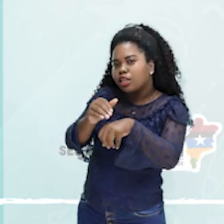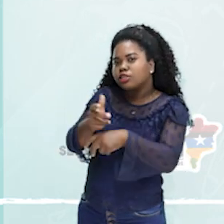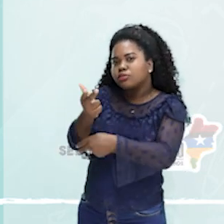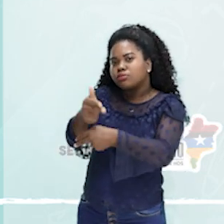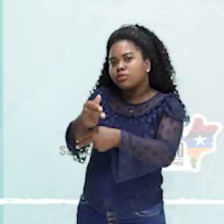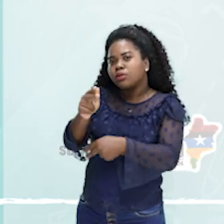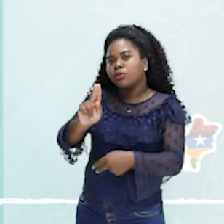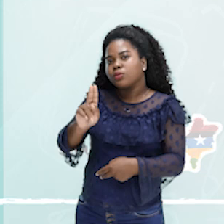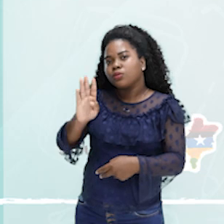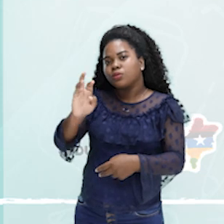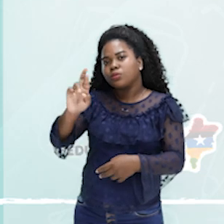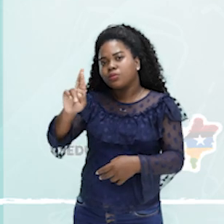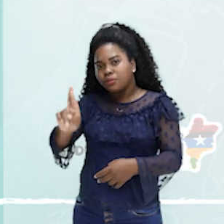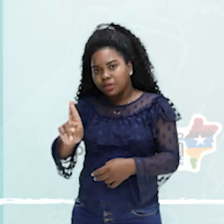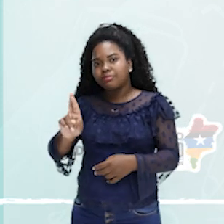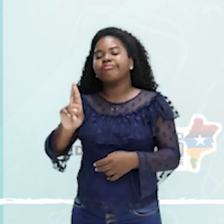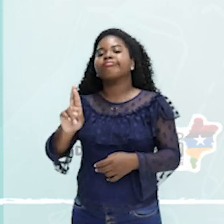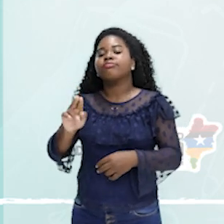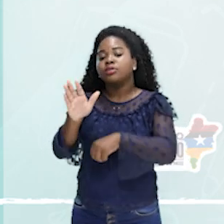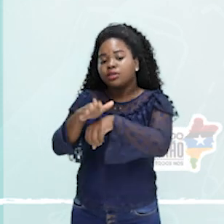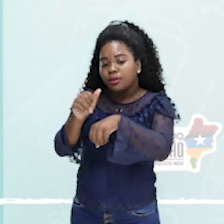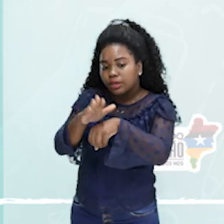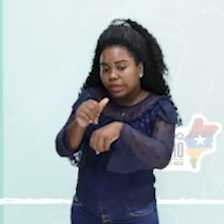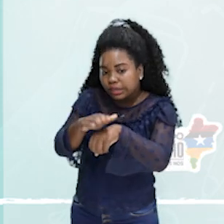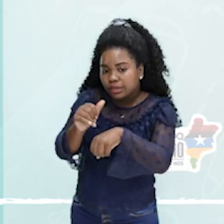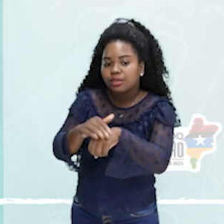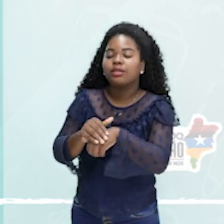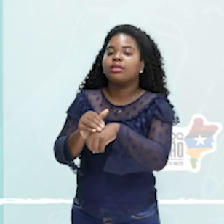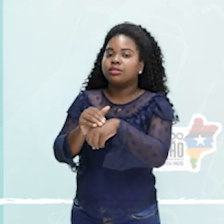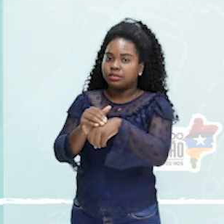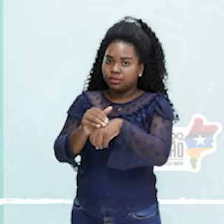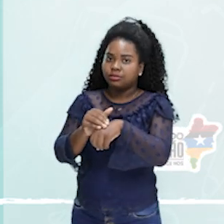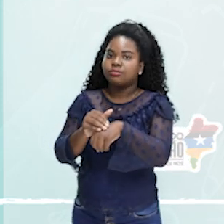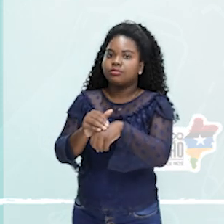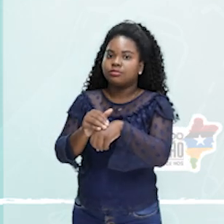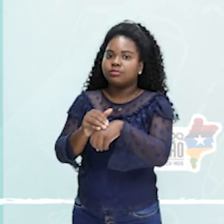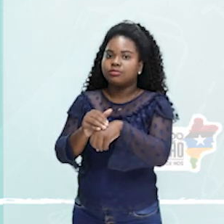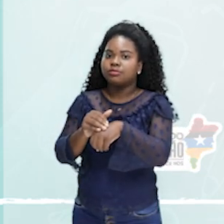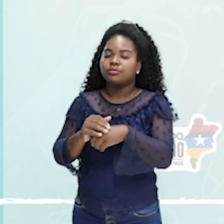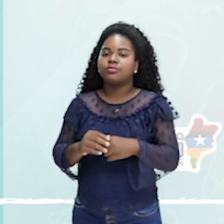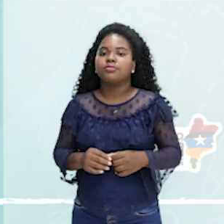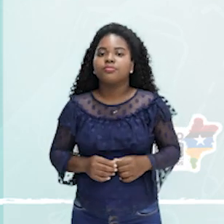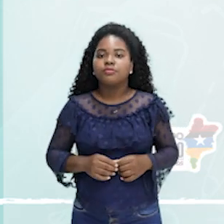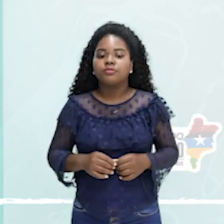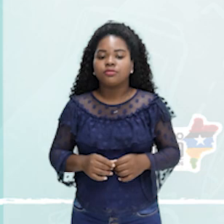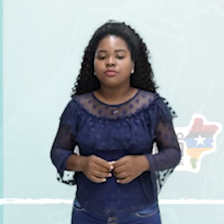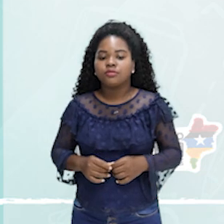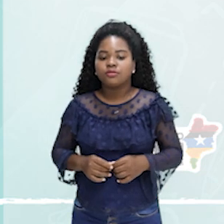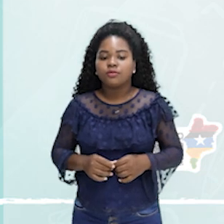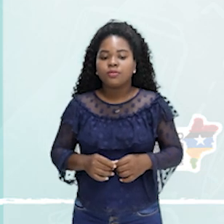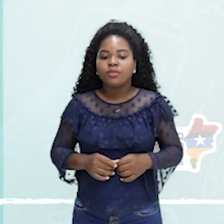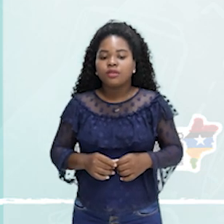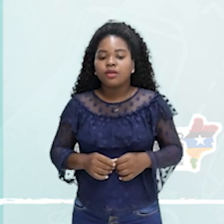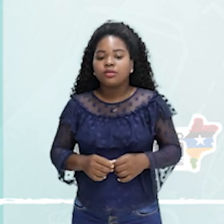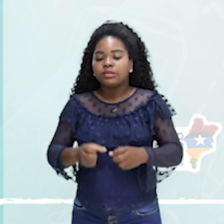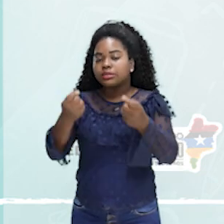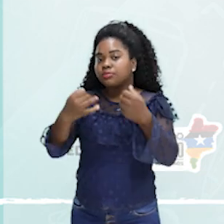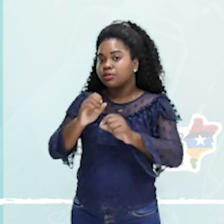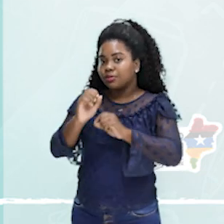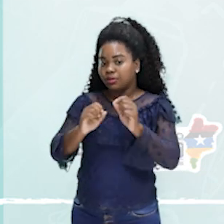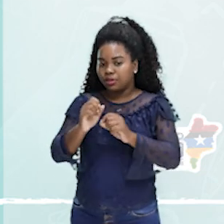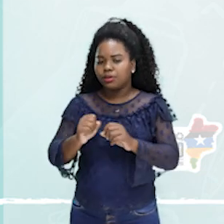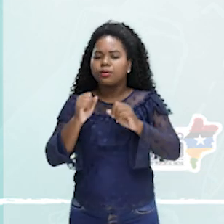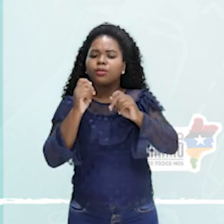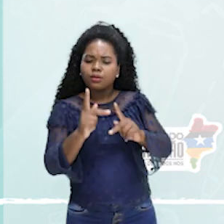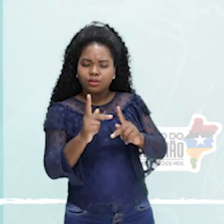O Uber é um sistema de transporte, né? De locação, né, muito comum também nos nossos dias, e ele dizendo assim,